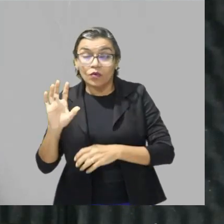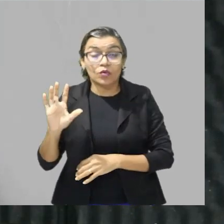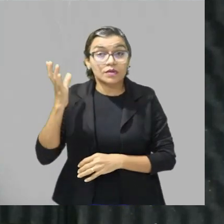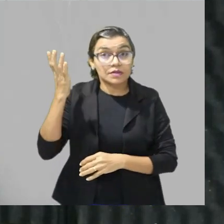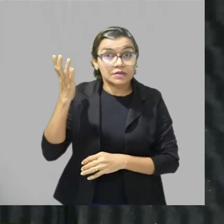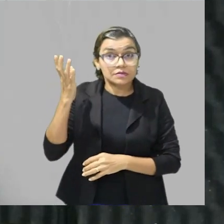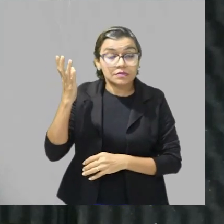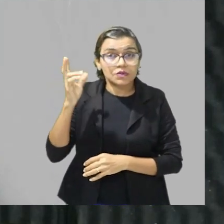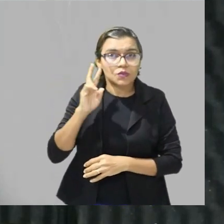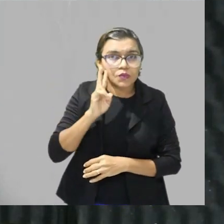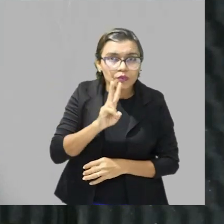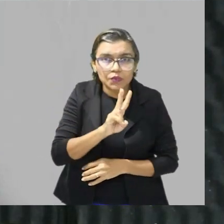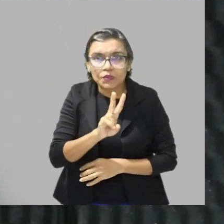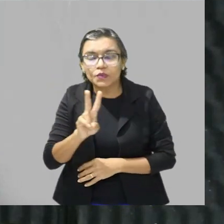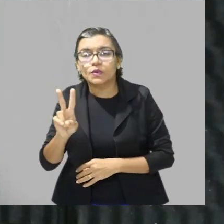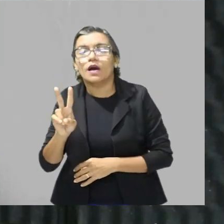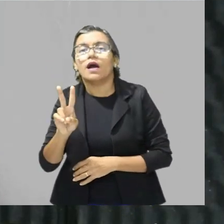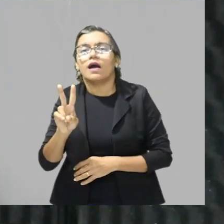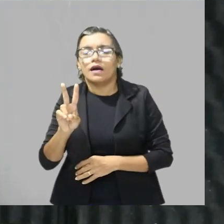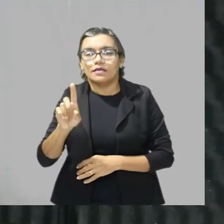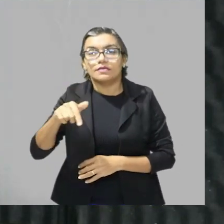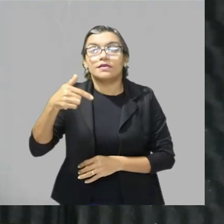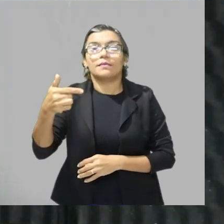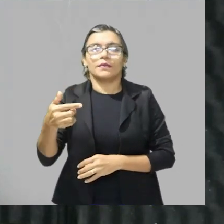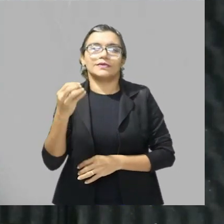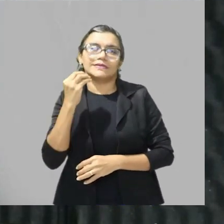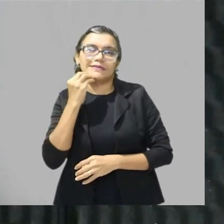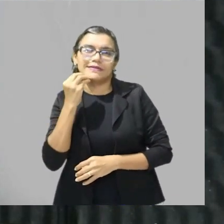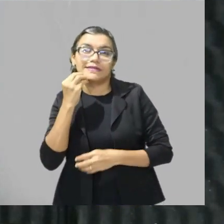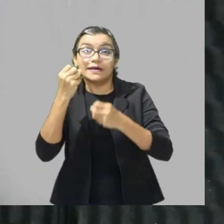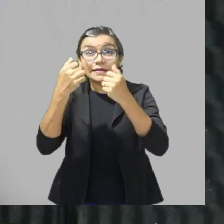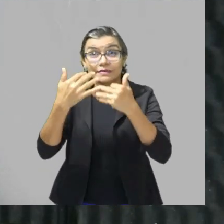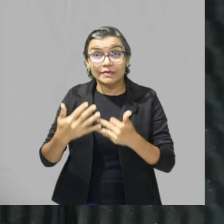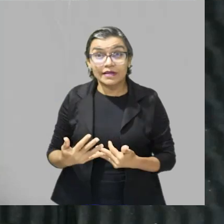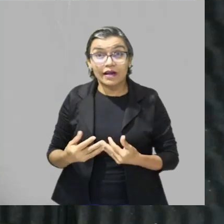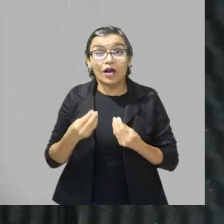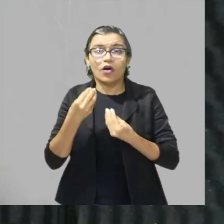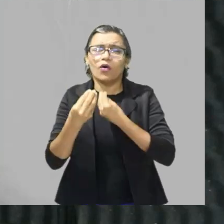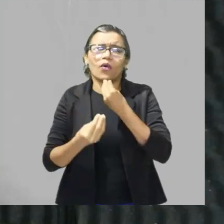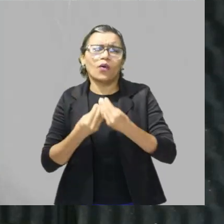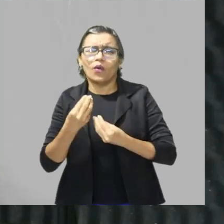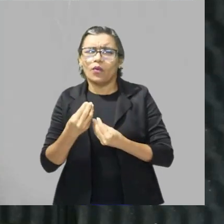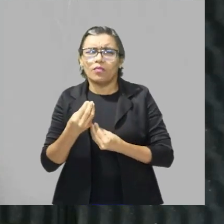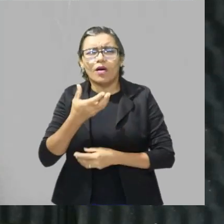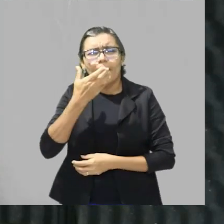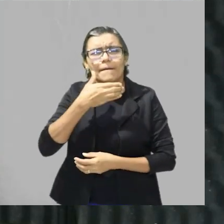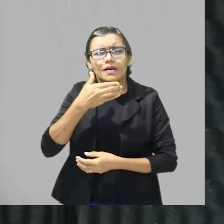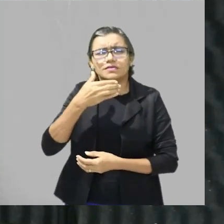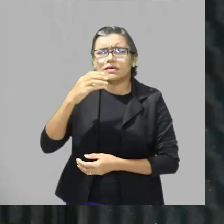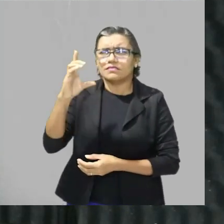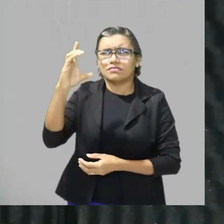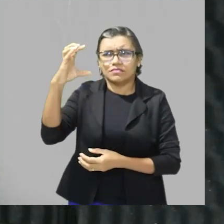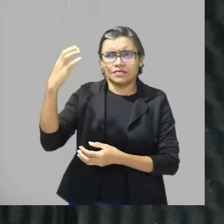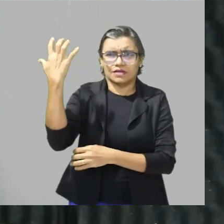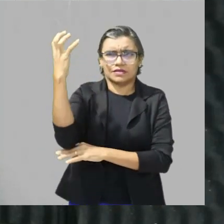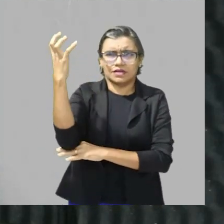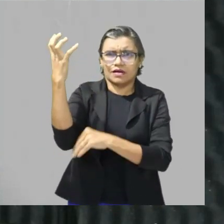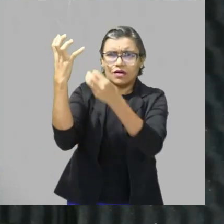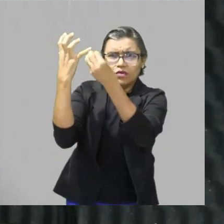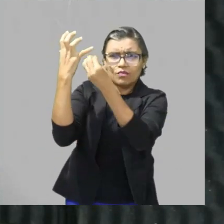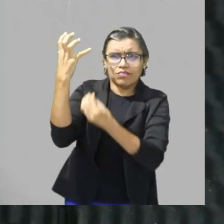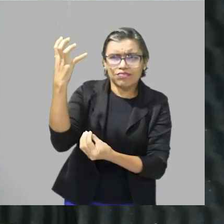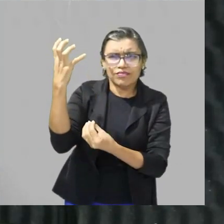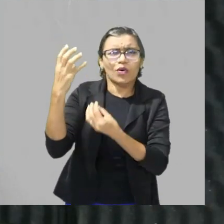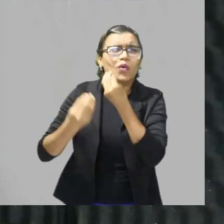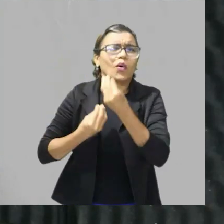e passou a tentar explicar de alguma maneira tem que ter alguma explicação como é que essa maçã caiu Ok veja